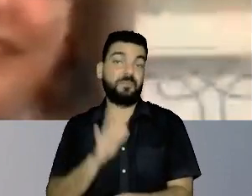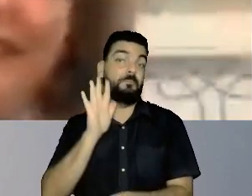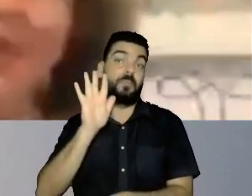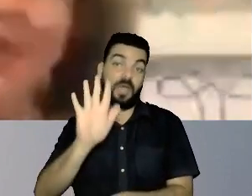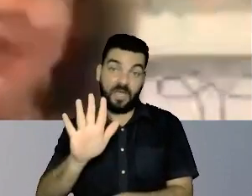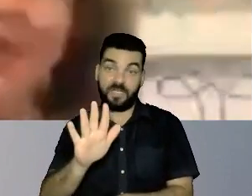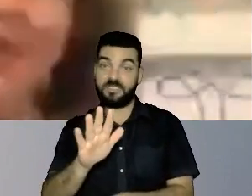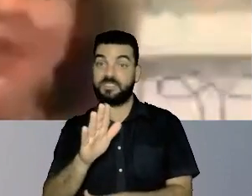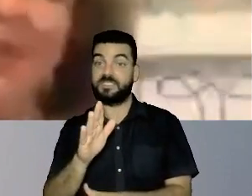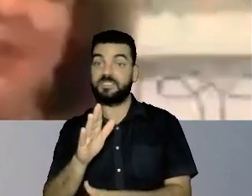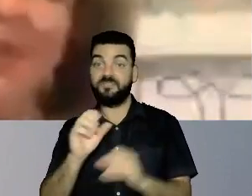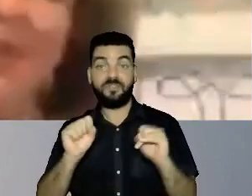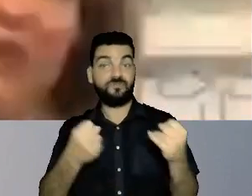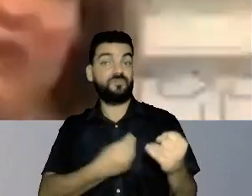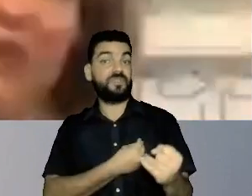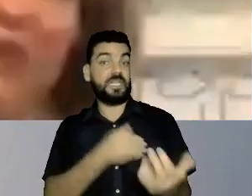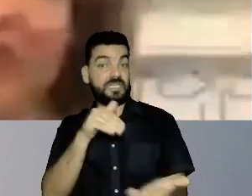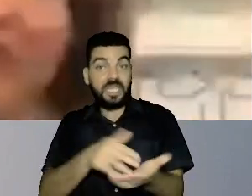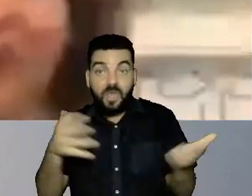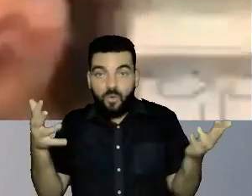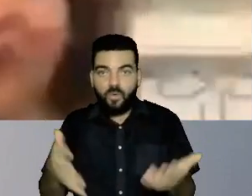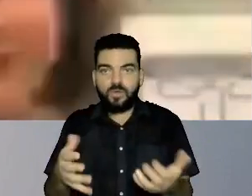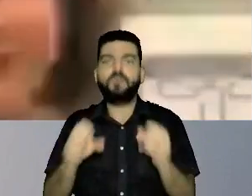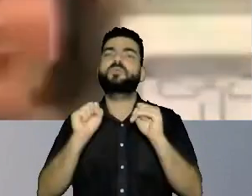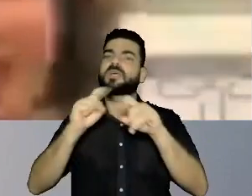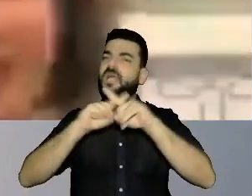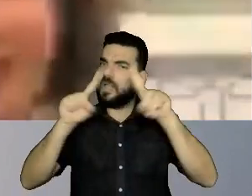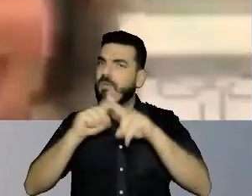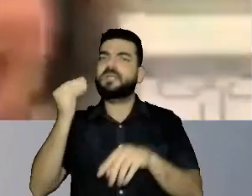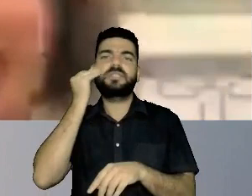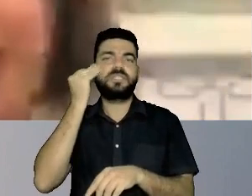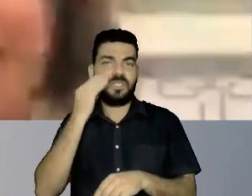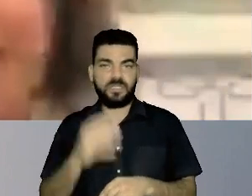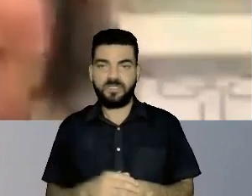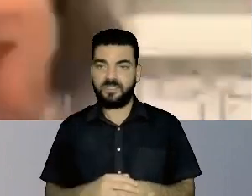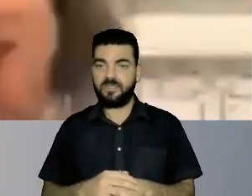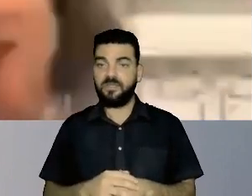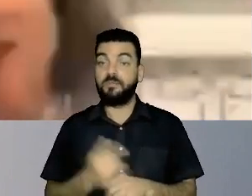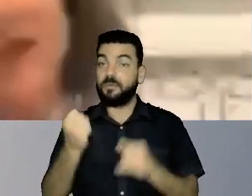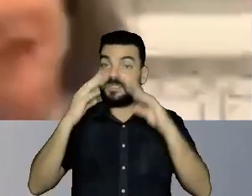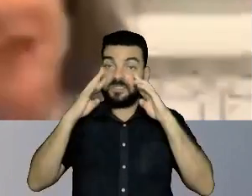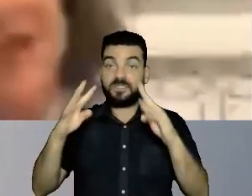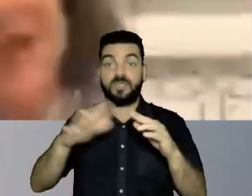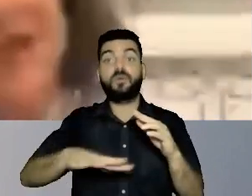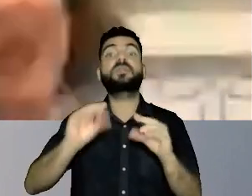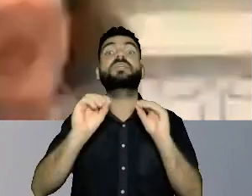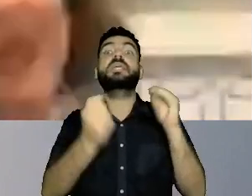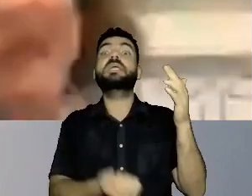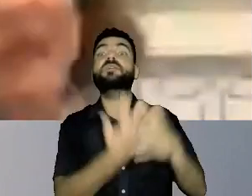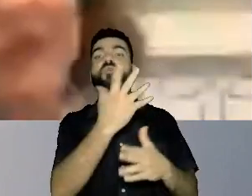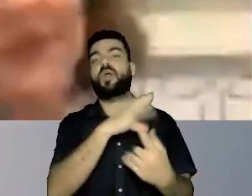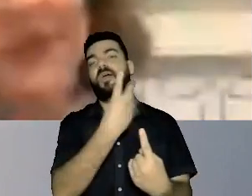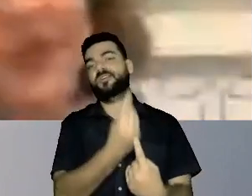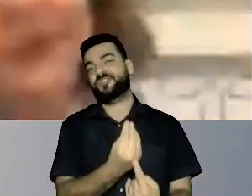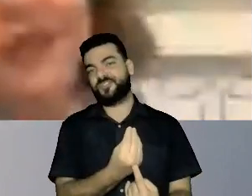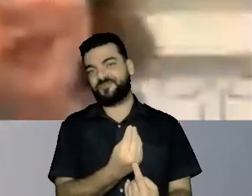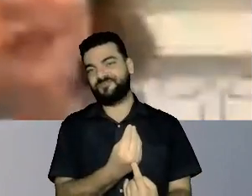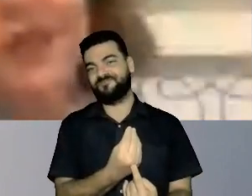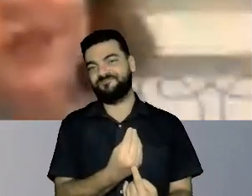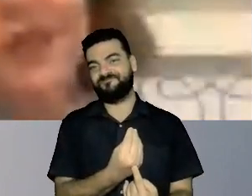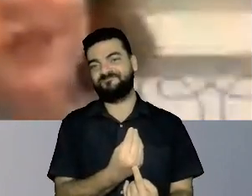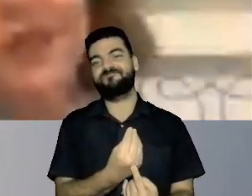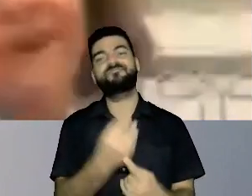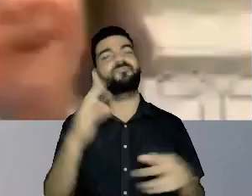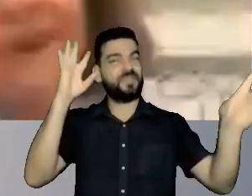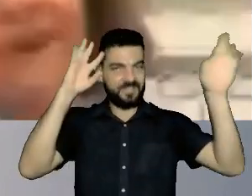interessante, sendo que essas mulheres que você cita já não estão aqui para reivindicar isso e talvez elas não tivessem. Talvez essa